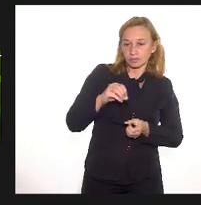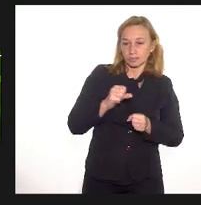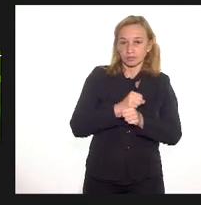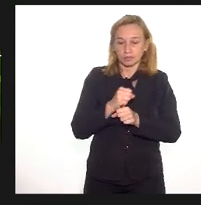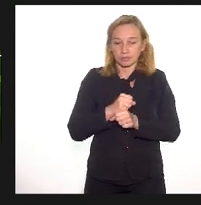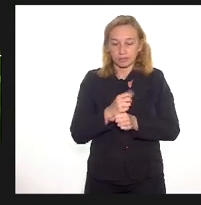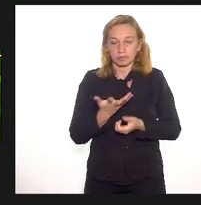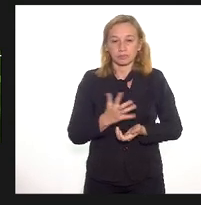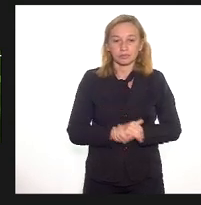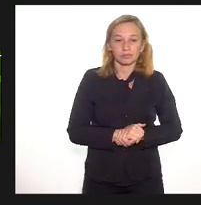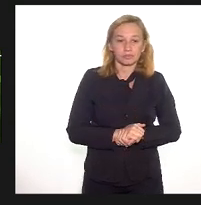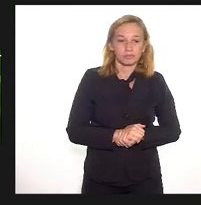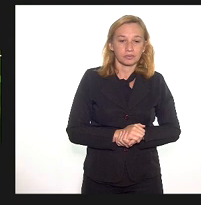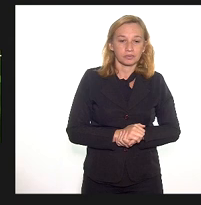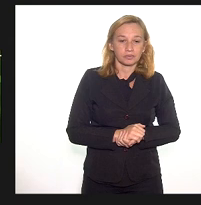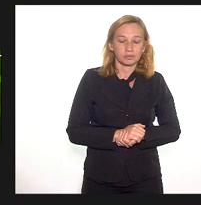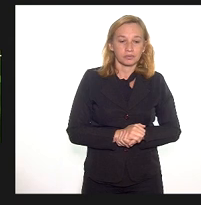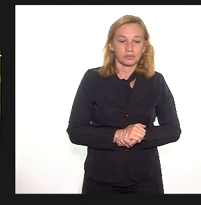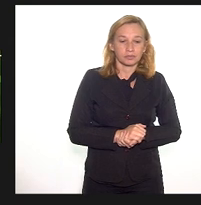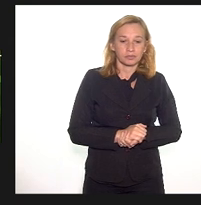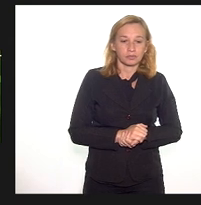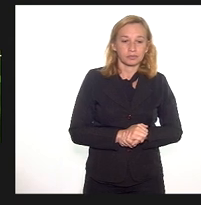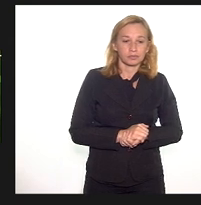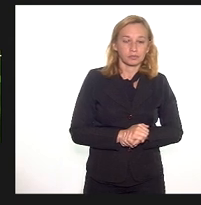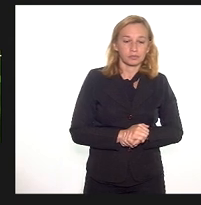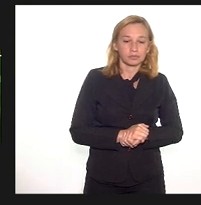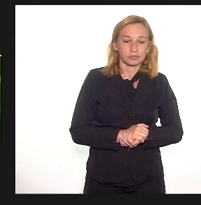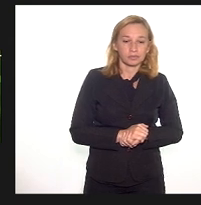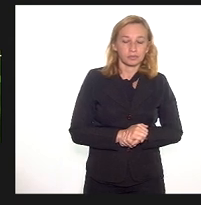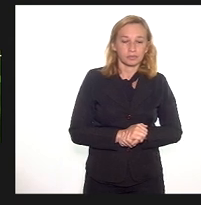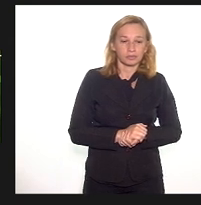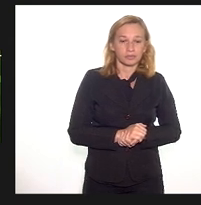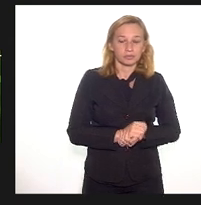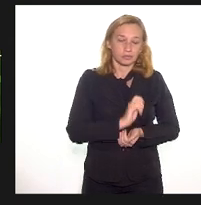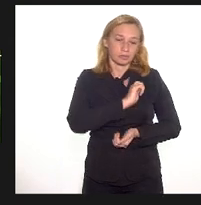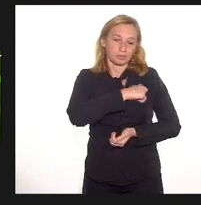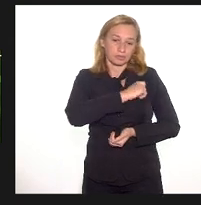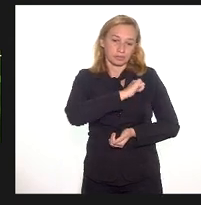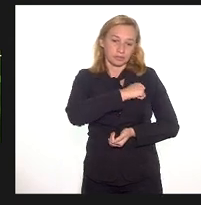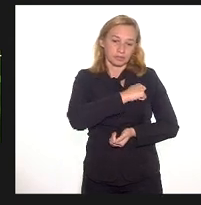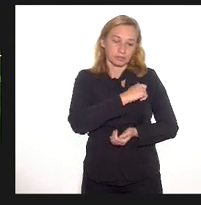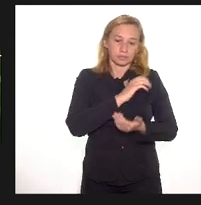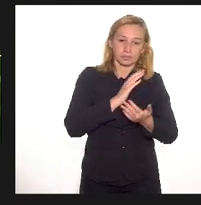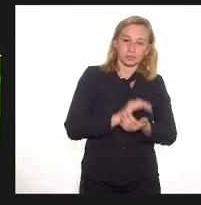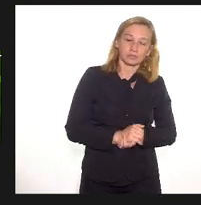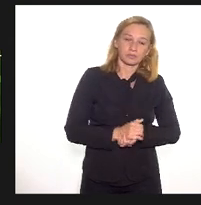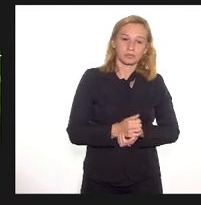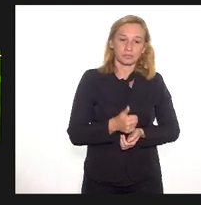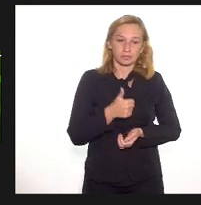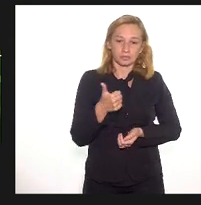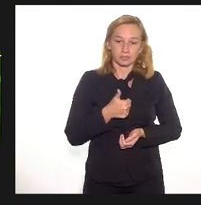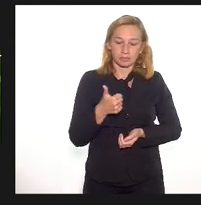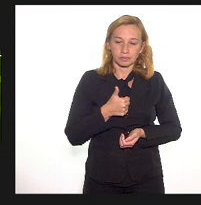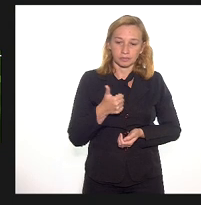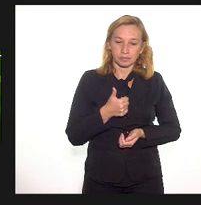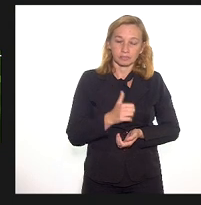né, ações de fiscalização. Na verdade, tivemos aí algumas primeiras